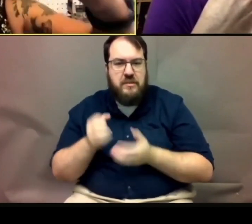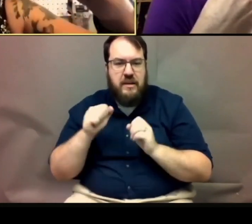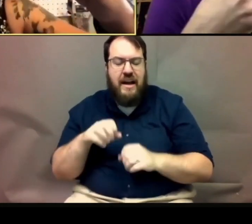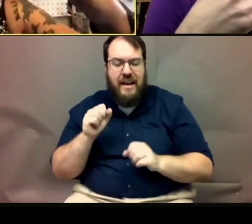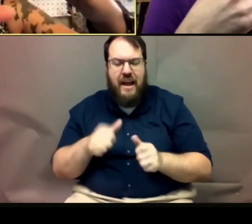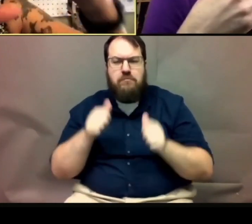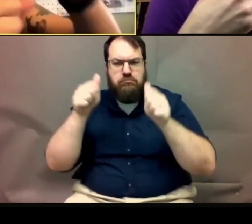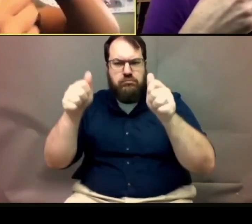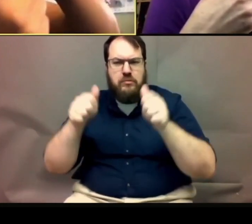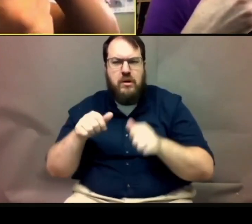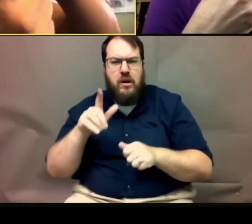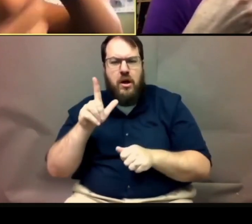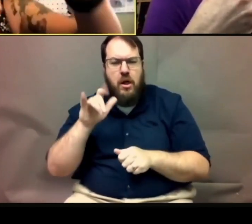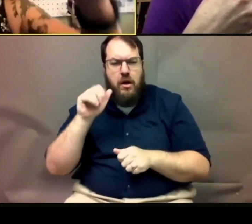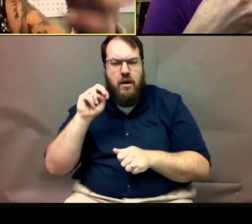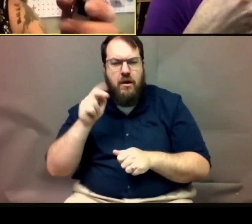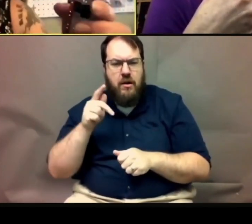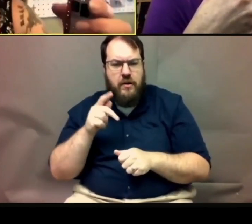Nós temos